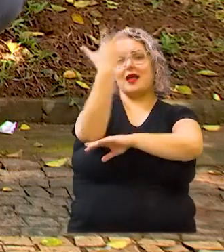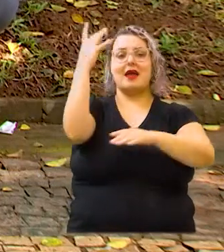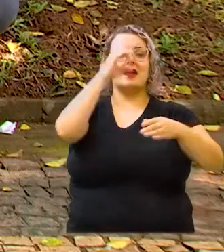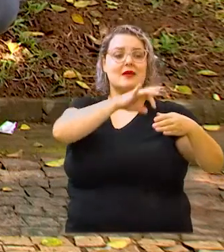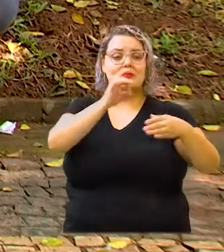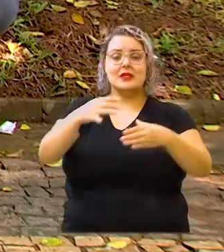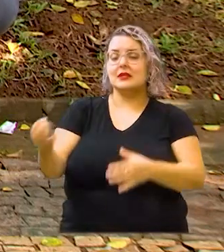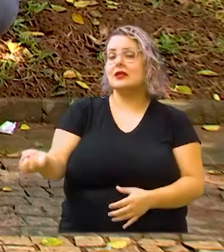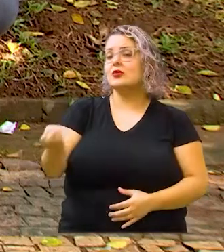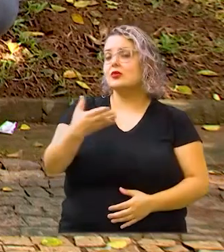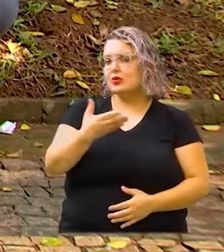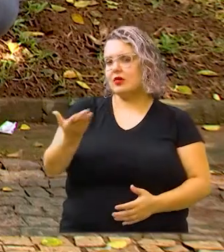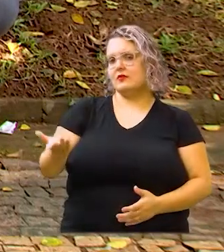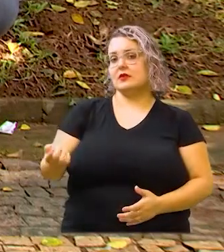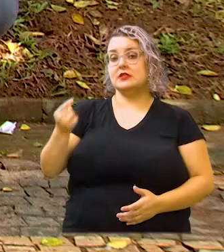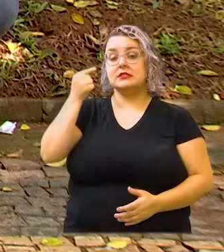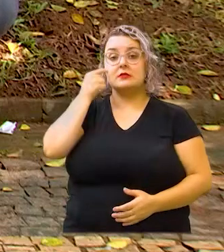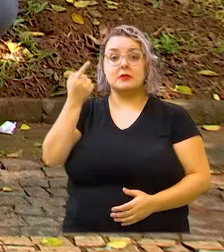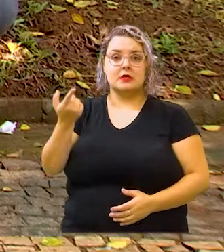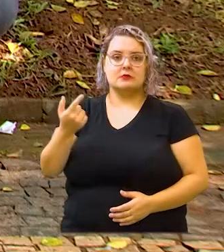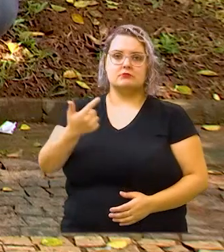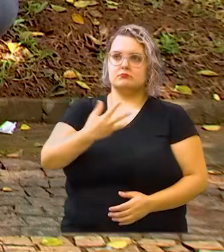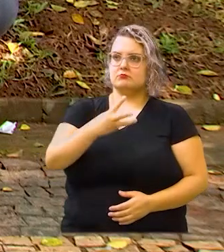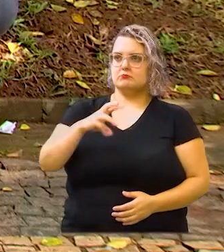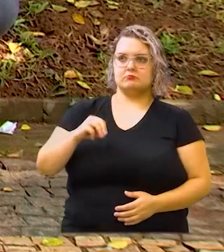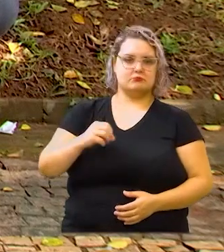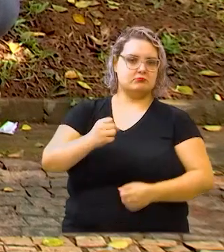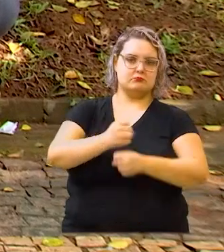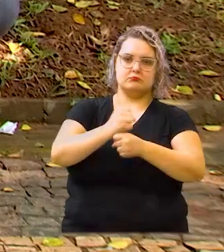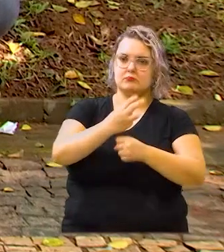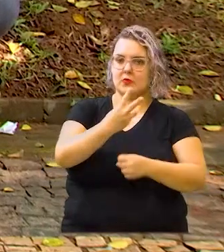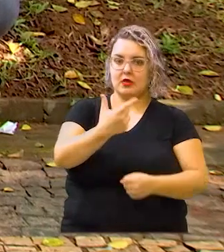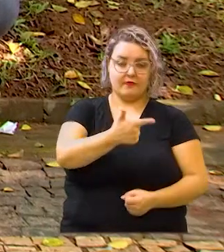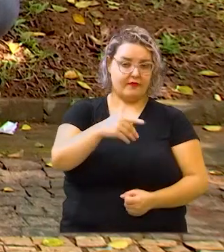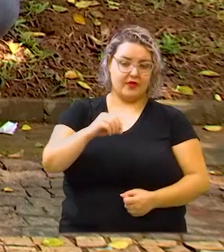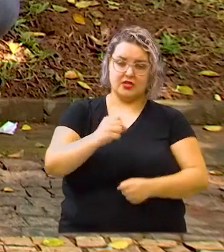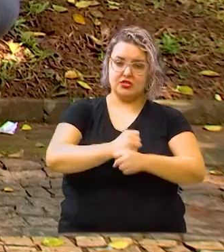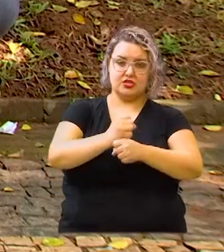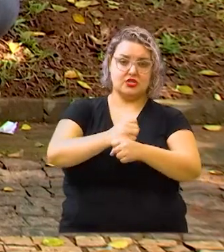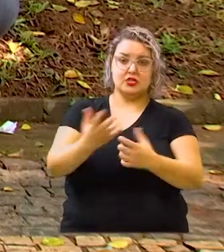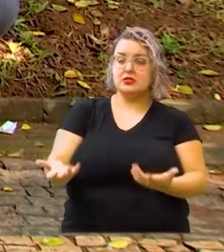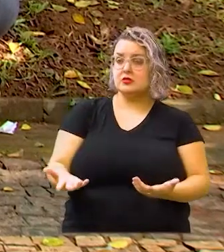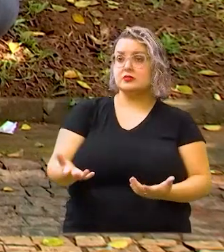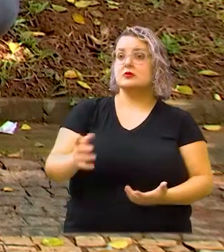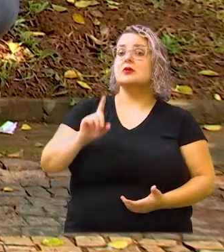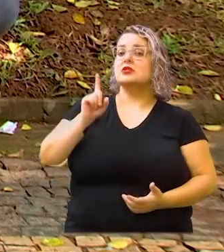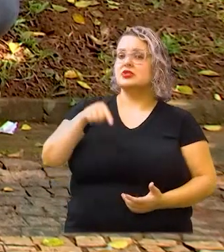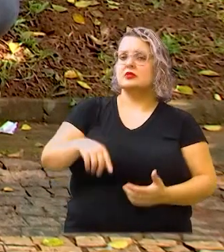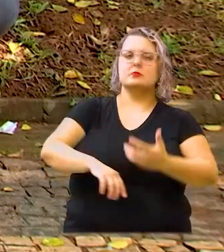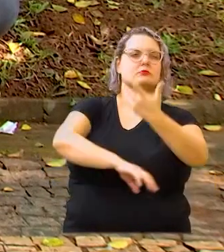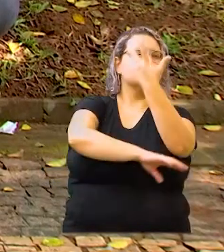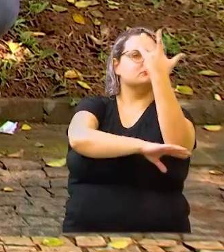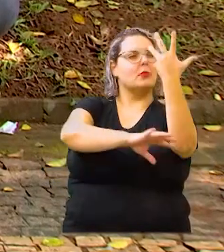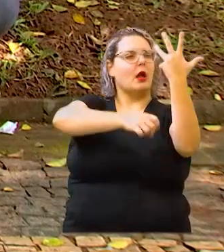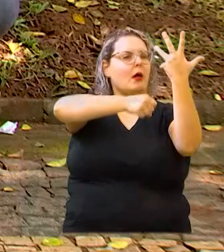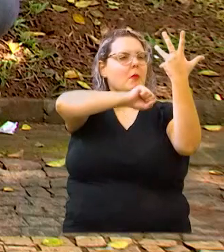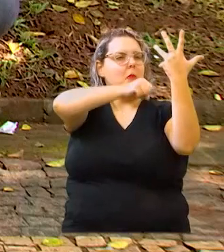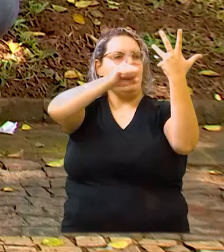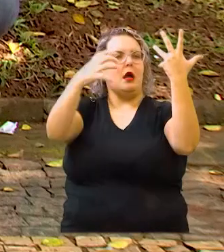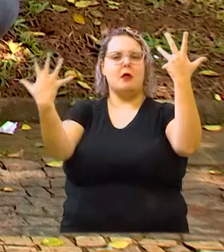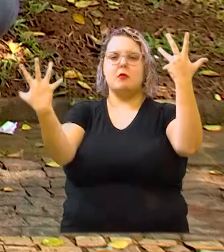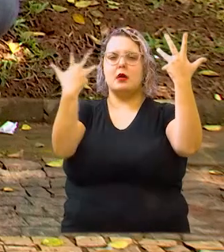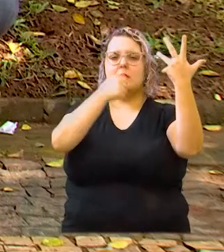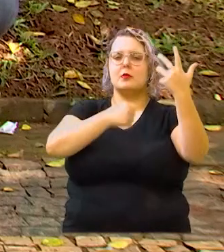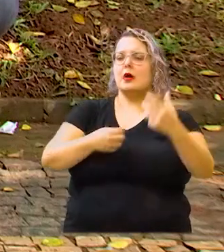você plantar novas árvores e pensar que daqui a 30 anos, 20 anos, 30 anos, elas vão estar exuberantes para